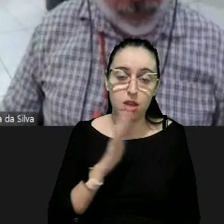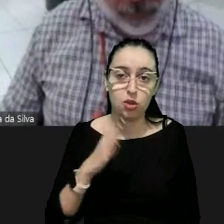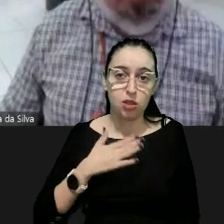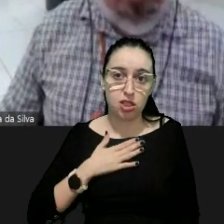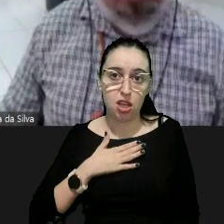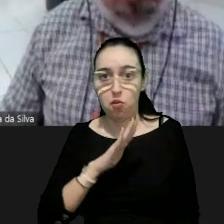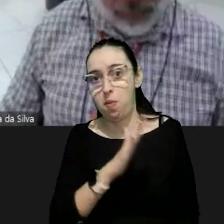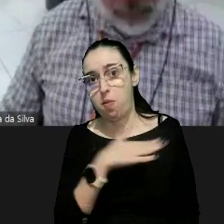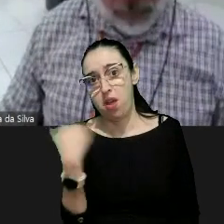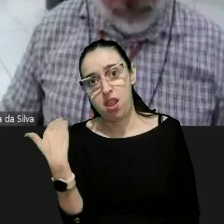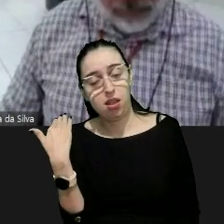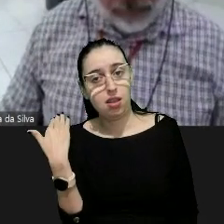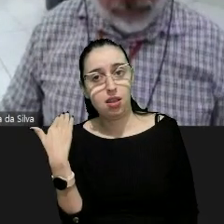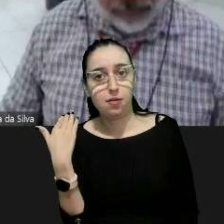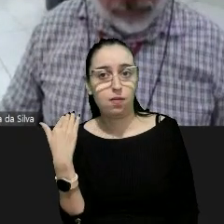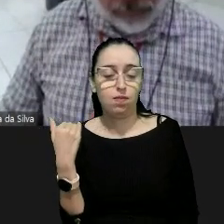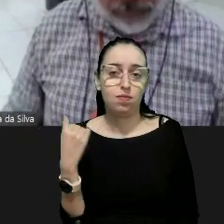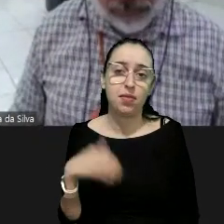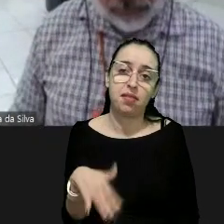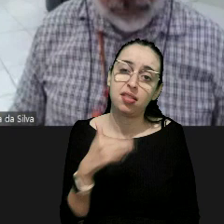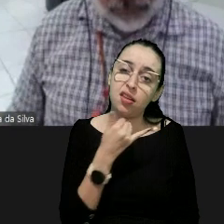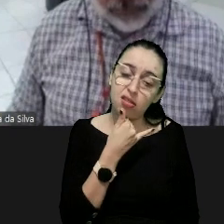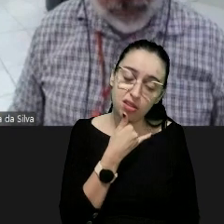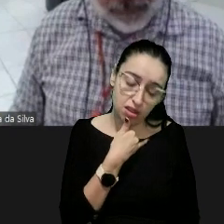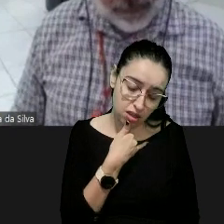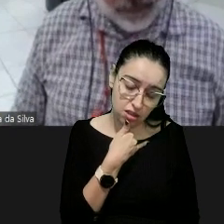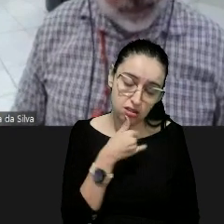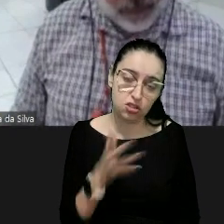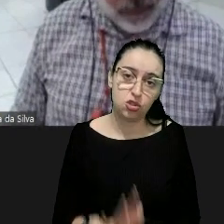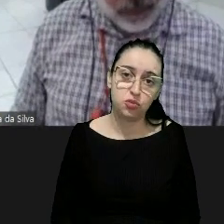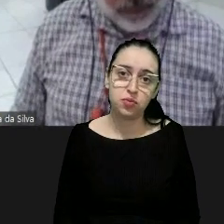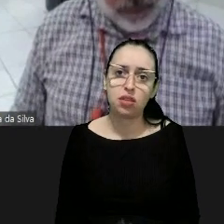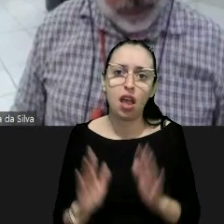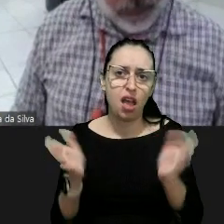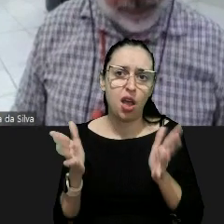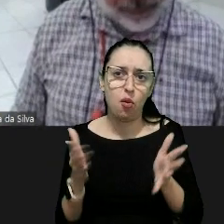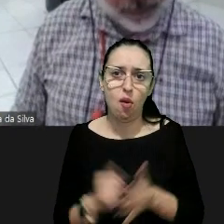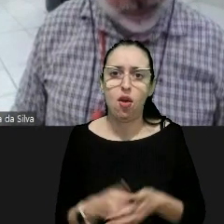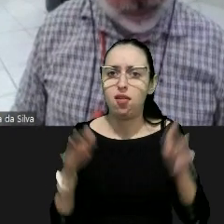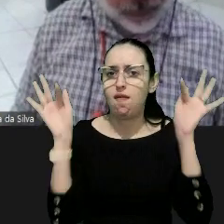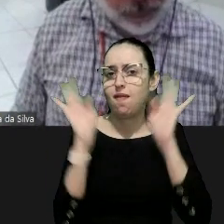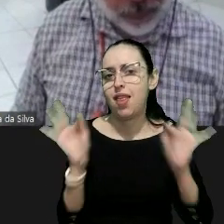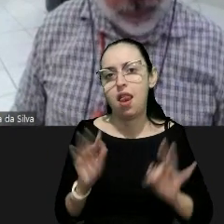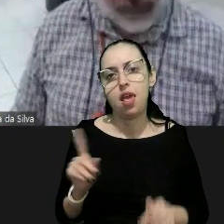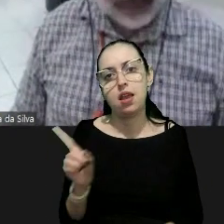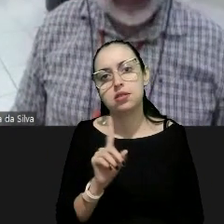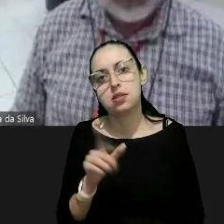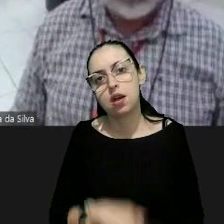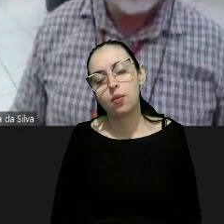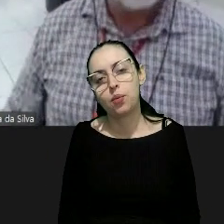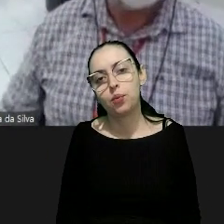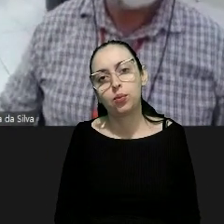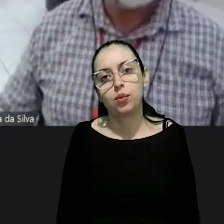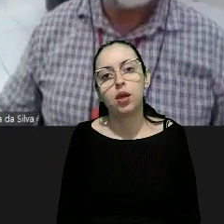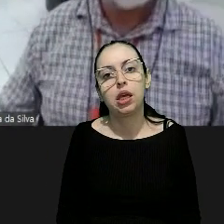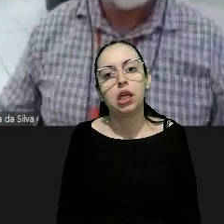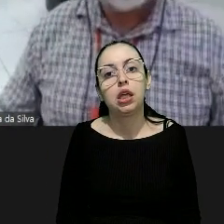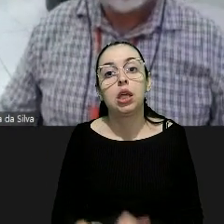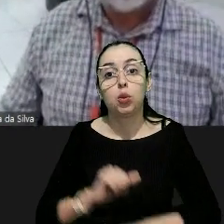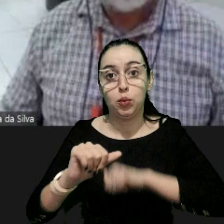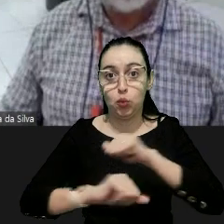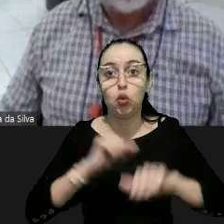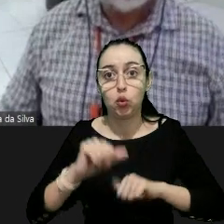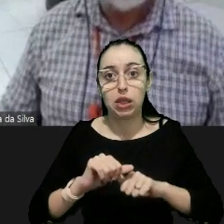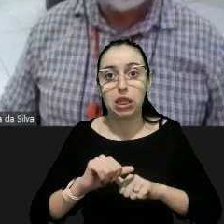tão feliz. Eles, sem eles, eu não estaria aqui agora dessa